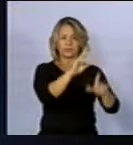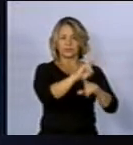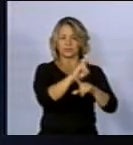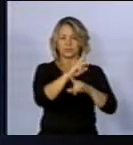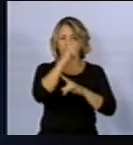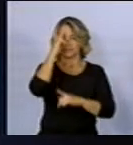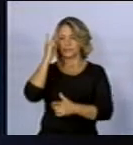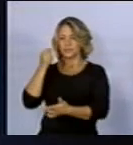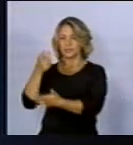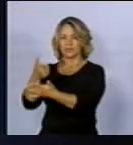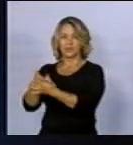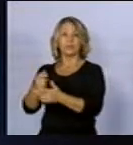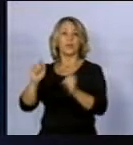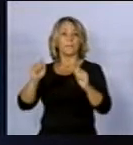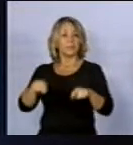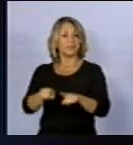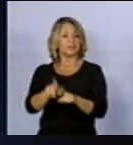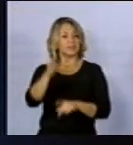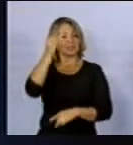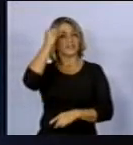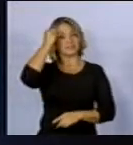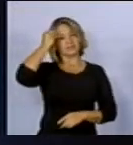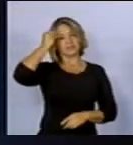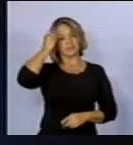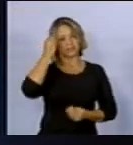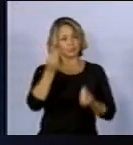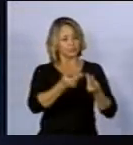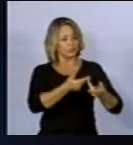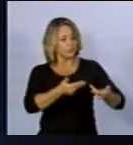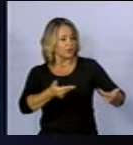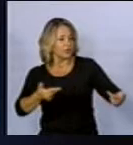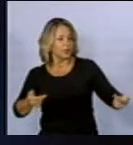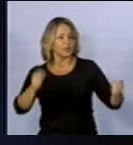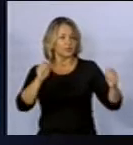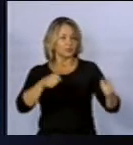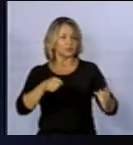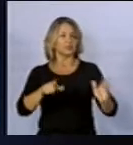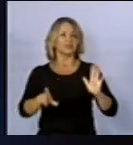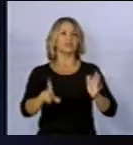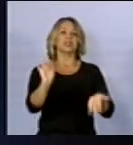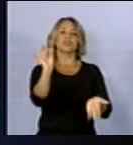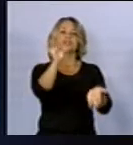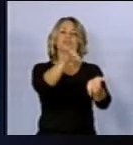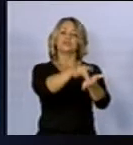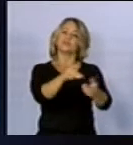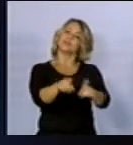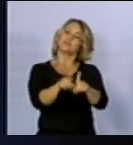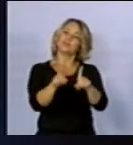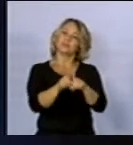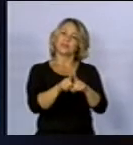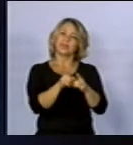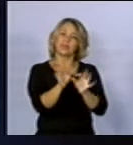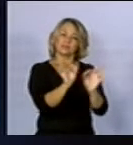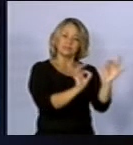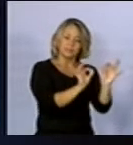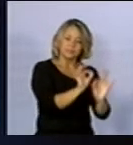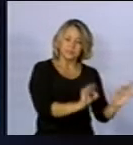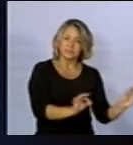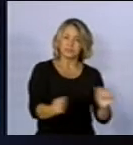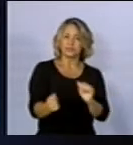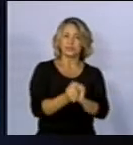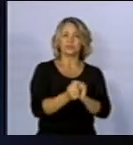consumidor pode ser entendido como um instrumento que legitima as medidas de intervenção estatal do